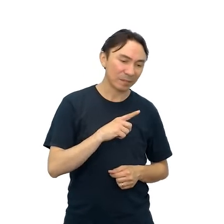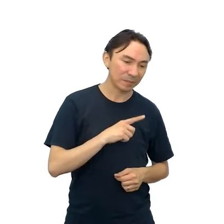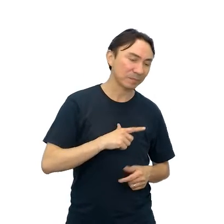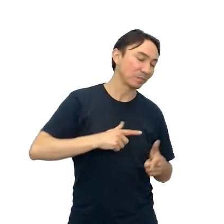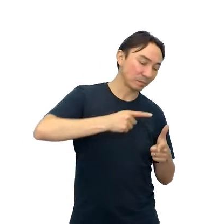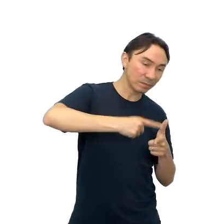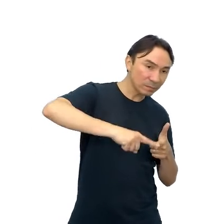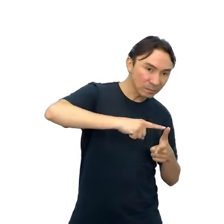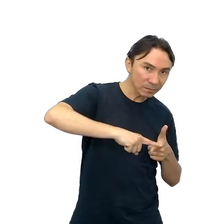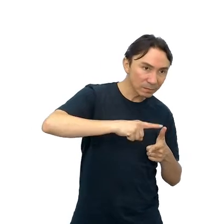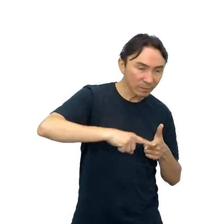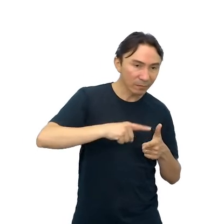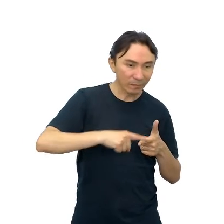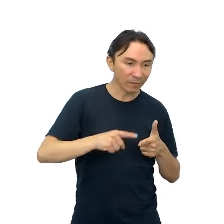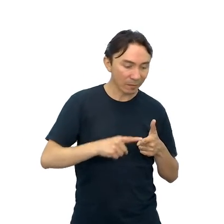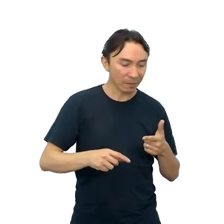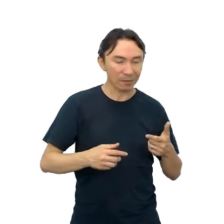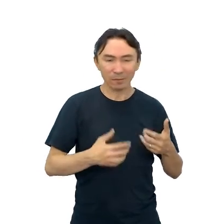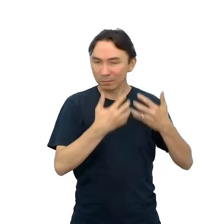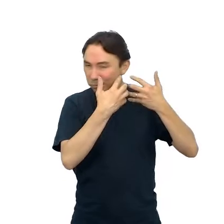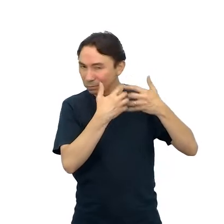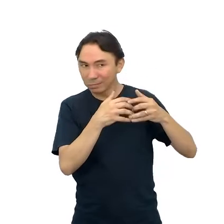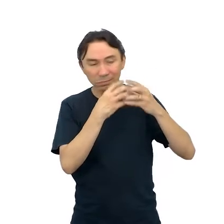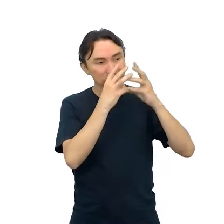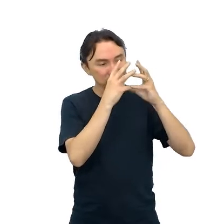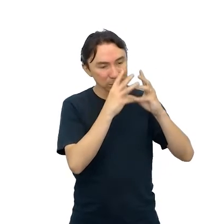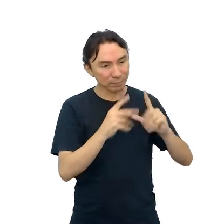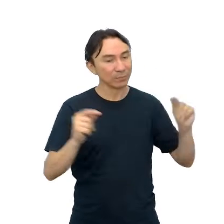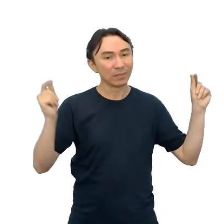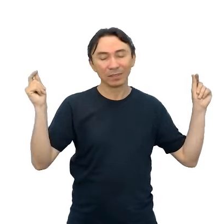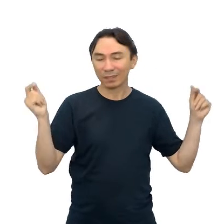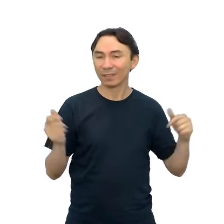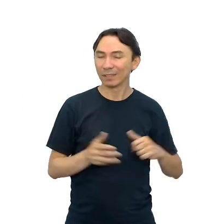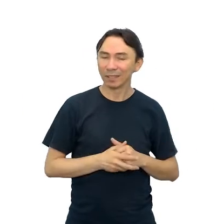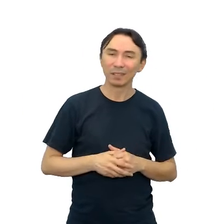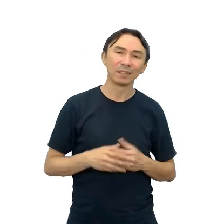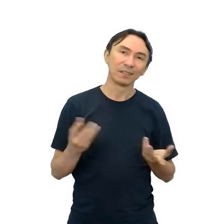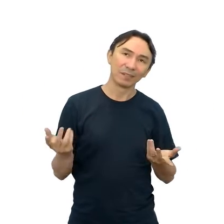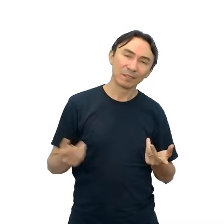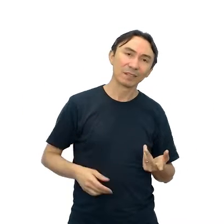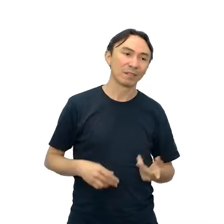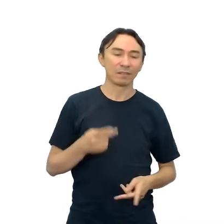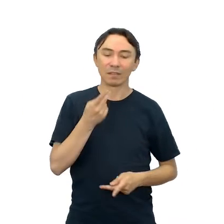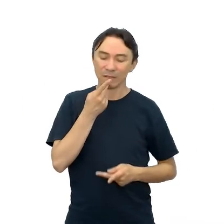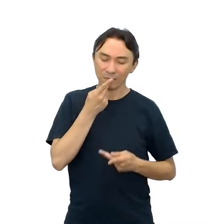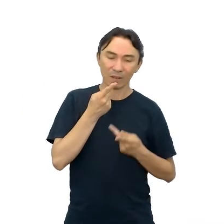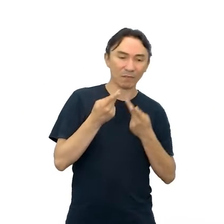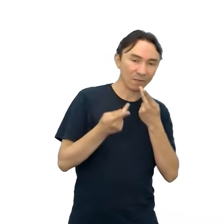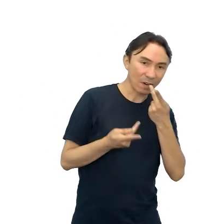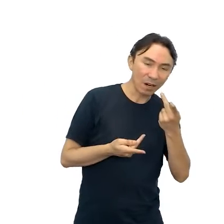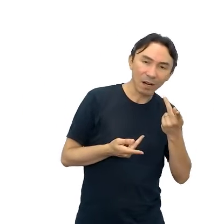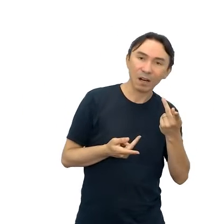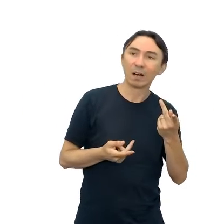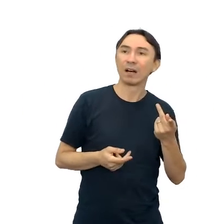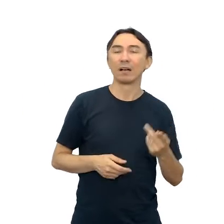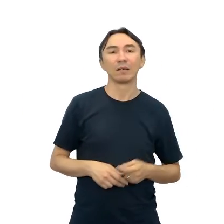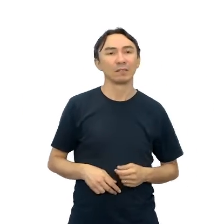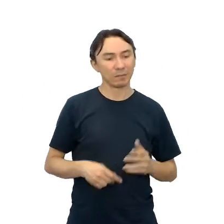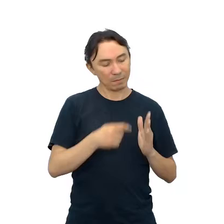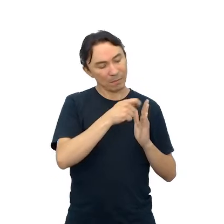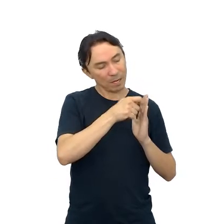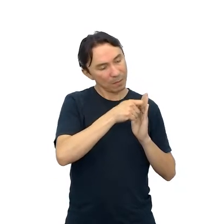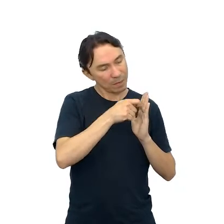né, por meio de representações verbais, né, de representações